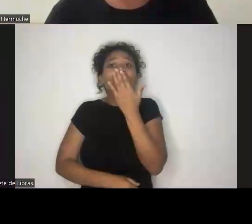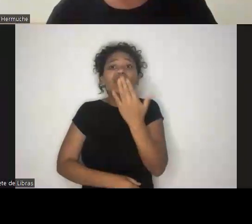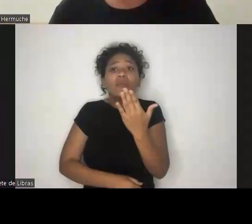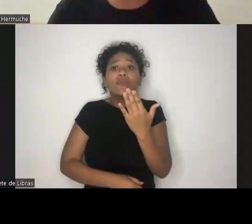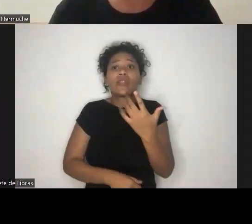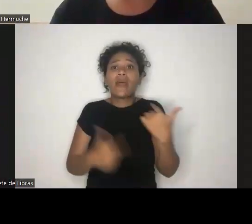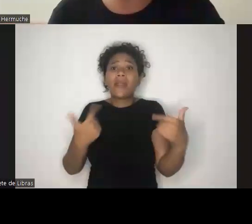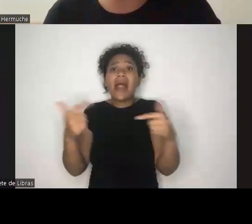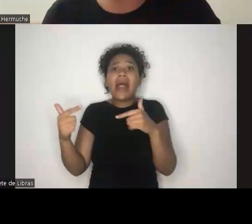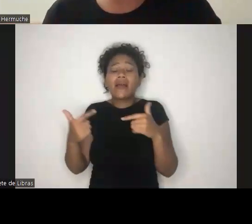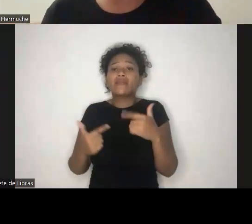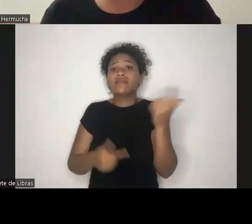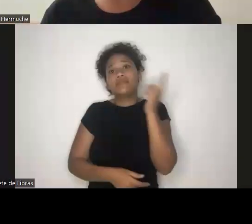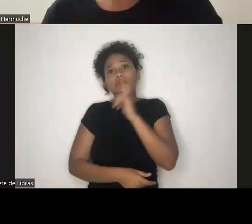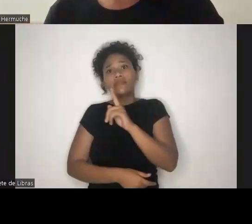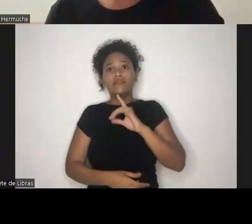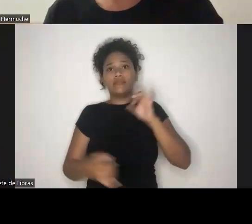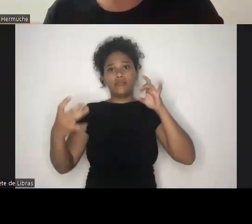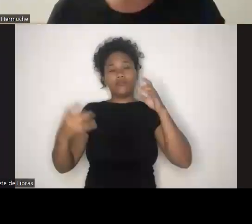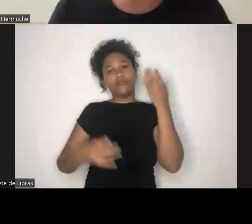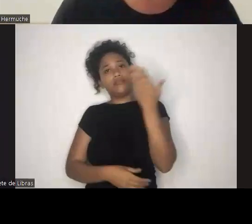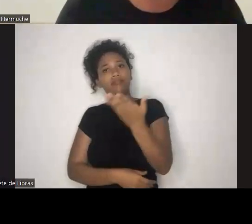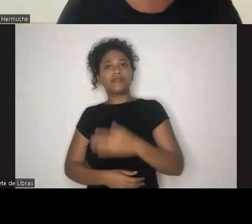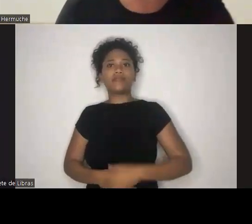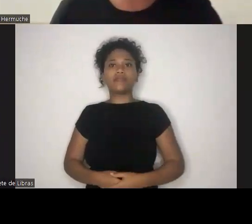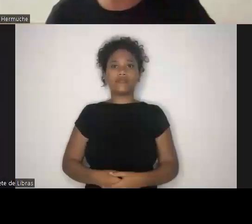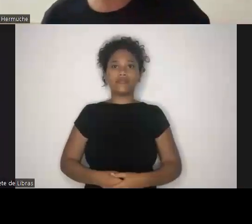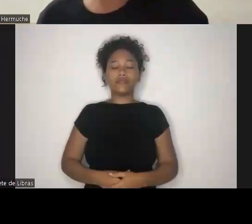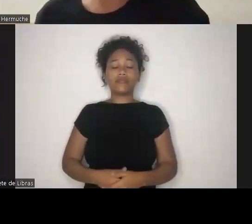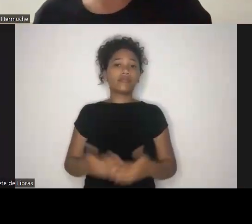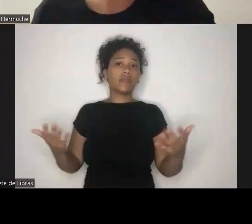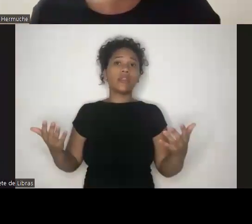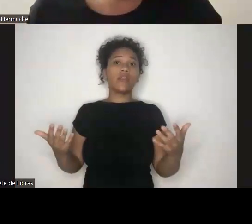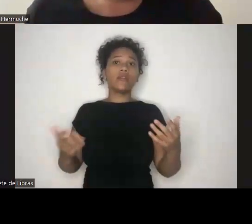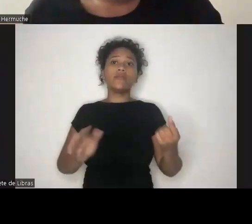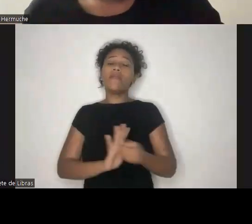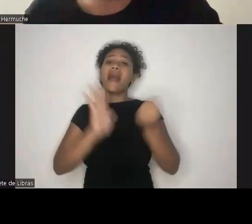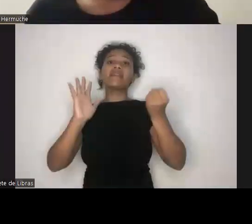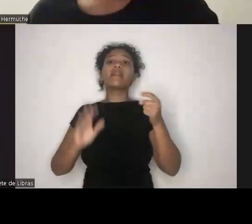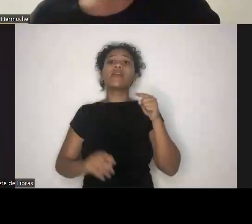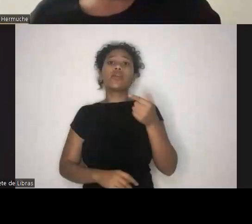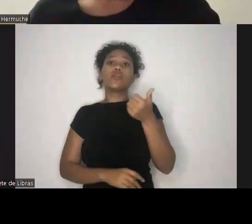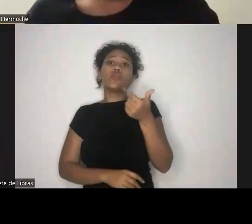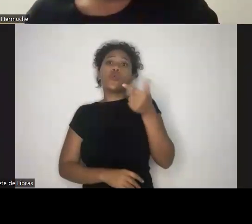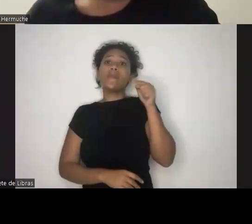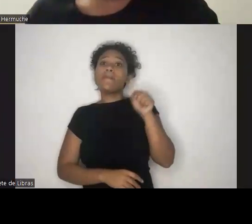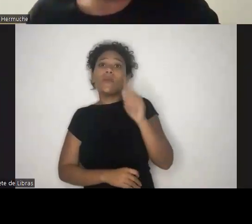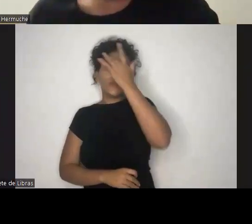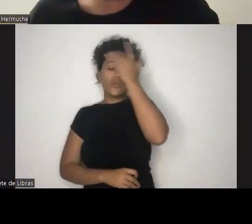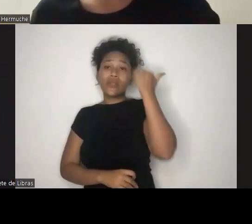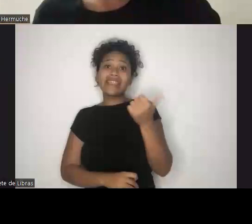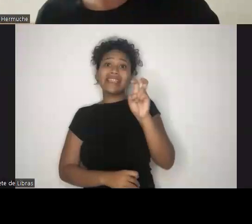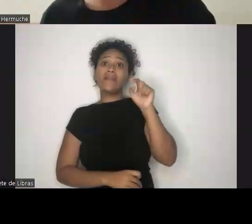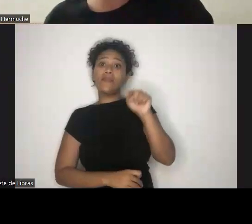para a gente chegar num resultado como esse um resultado que impacta 12 mil pessoas 15 mil pessoas